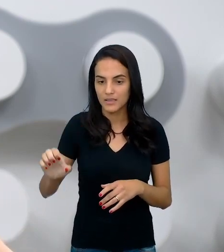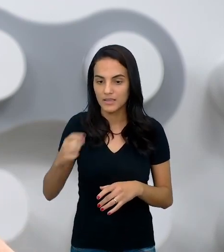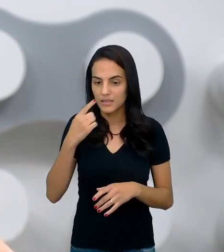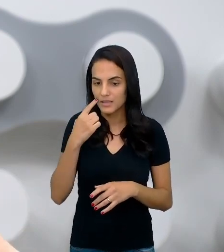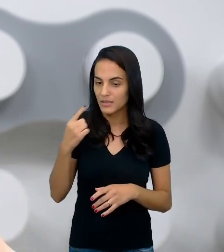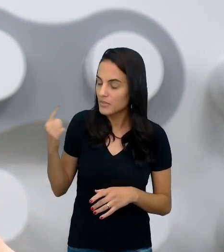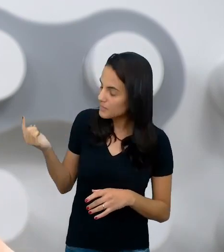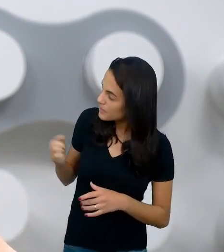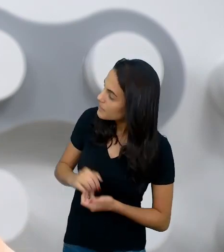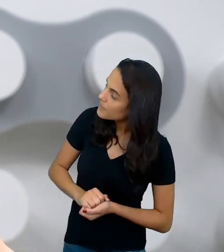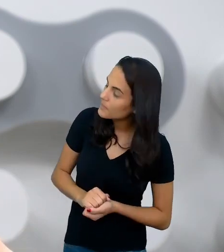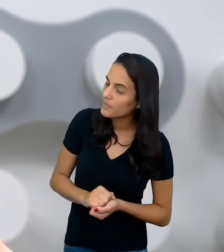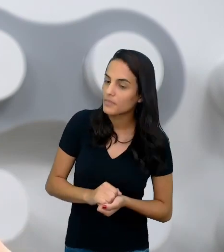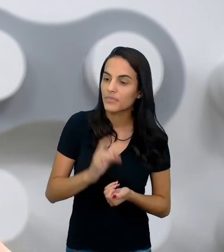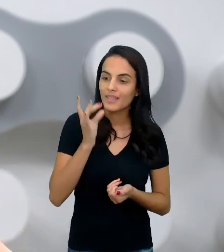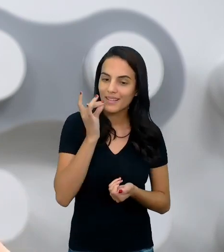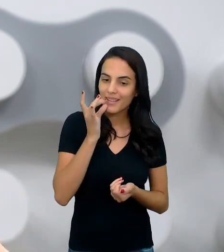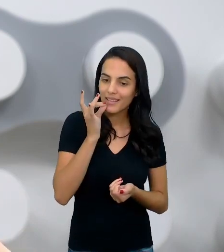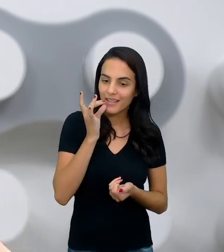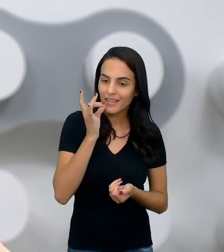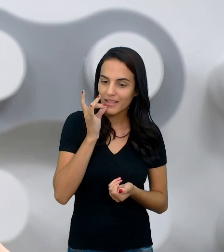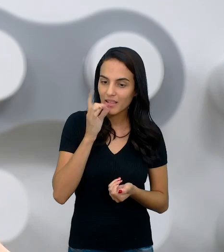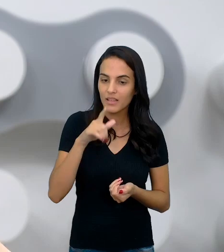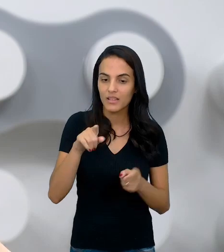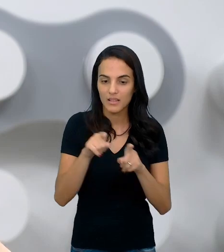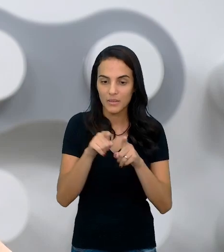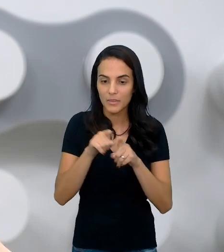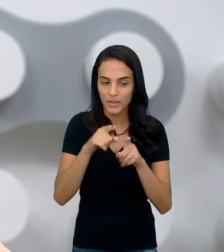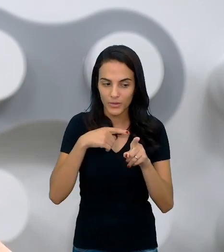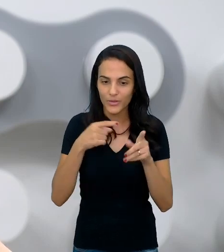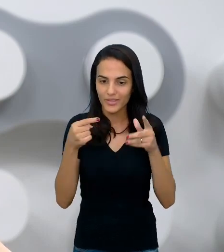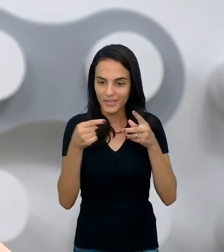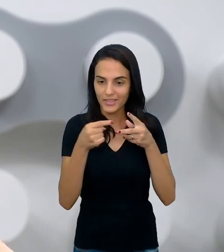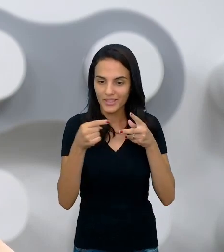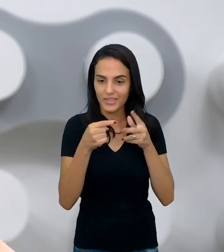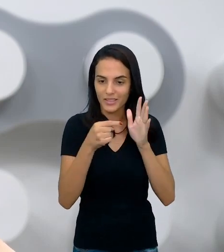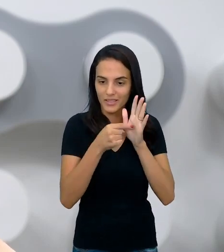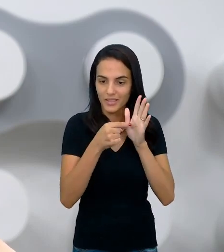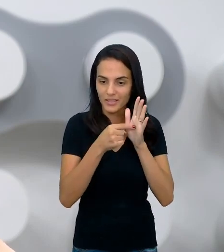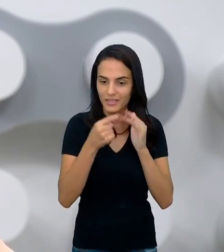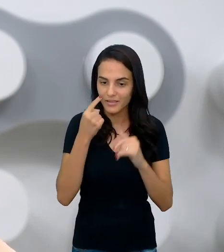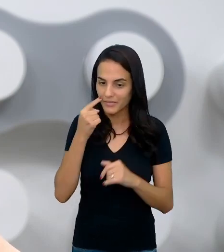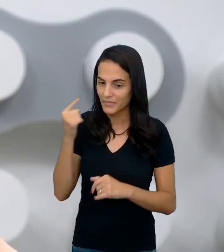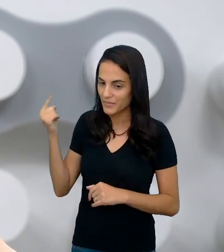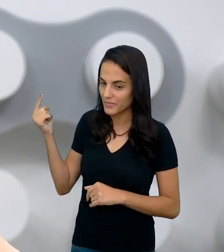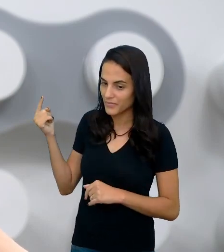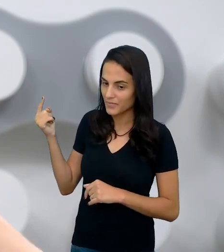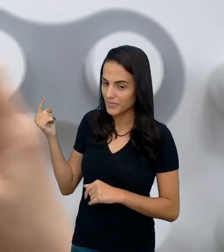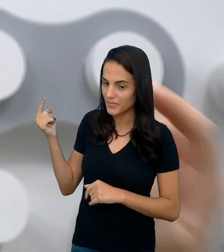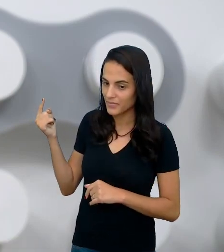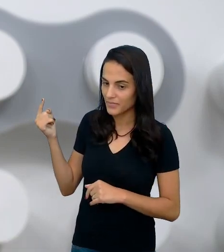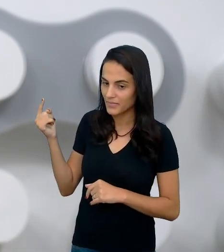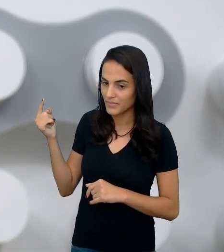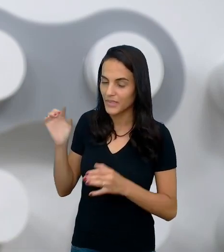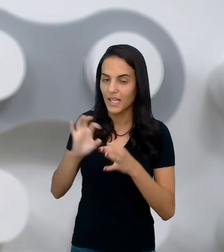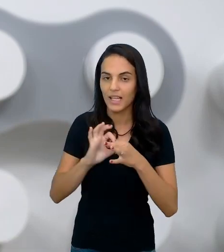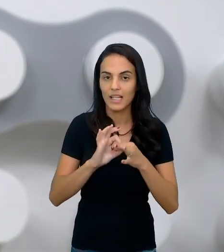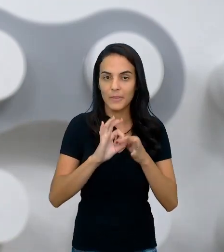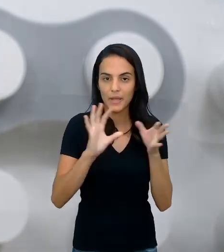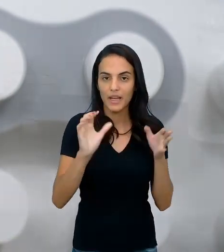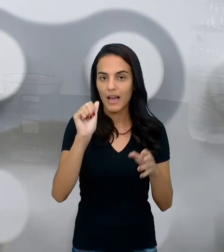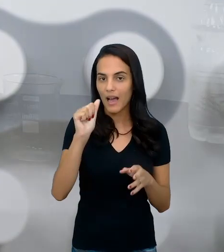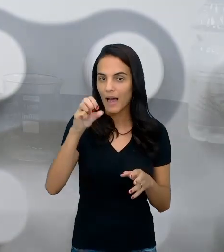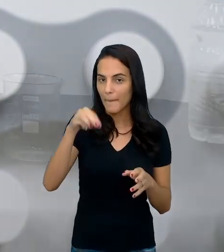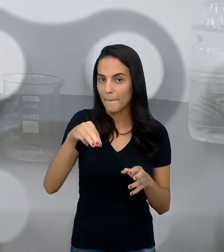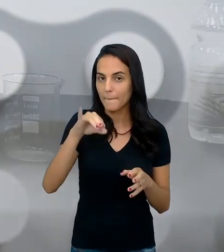glândula salivar, e aqui também, onde eu estou colocando o dedo aqui, olha, da glândula salivar, quando libera a